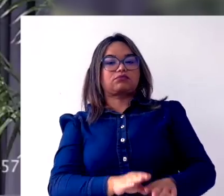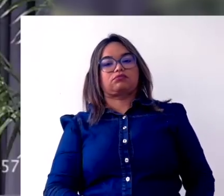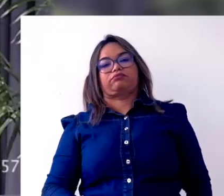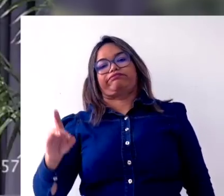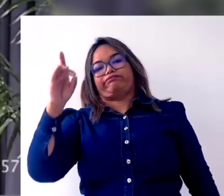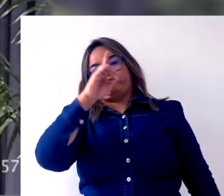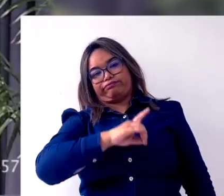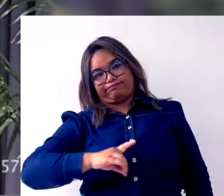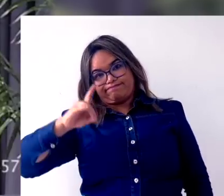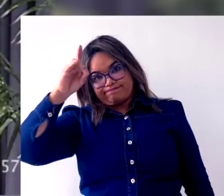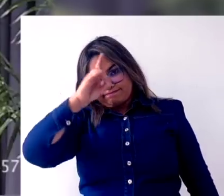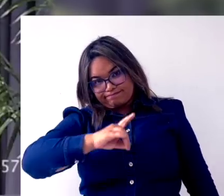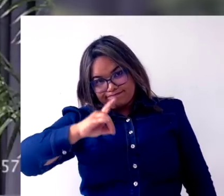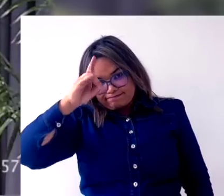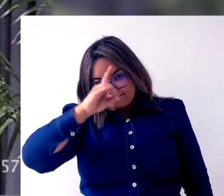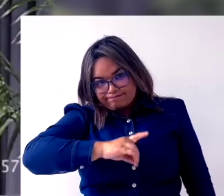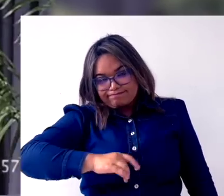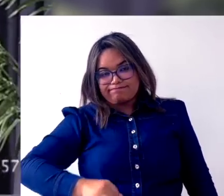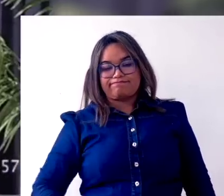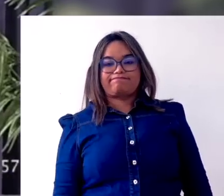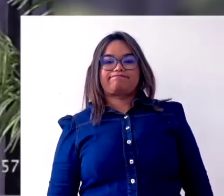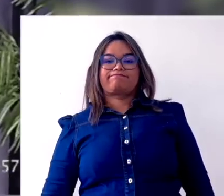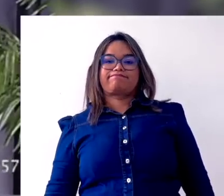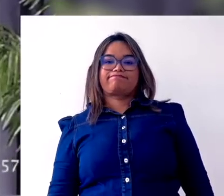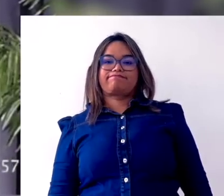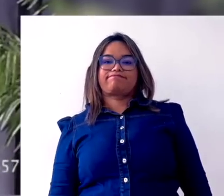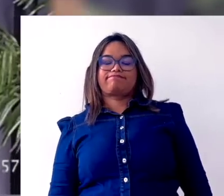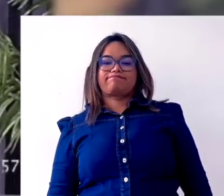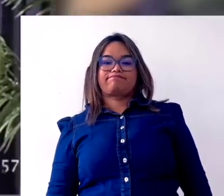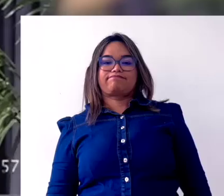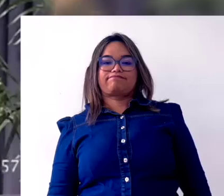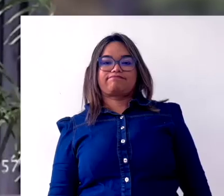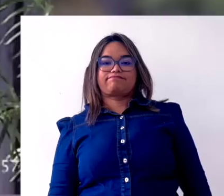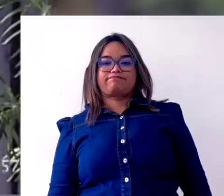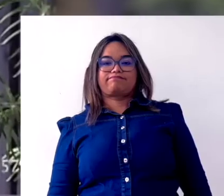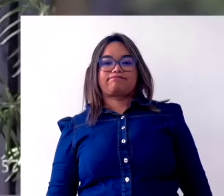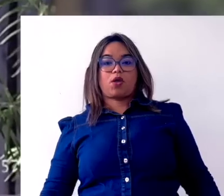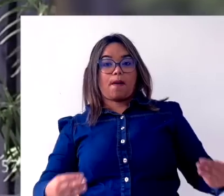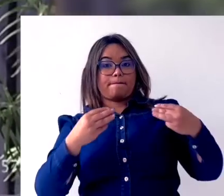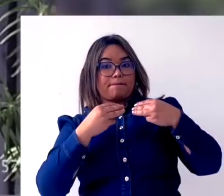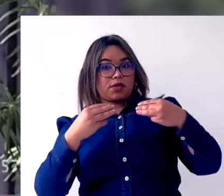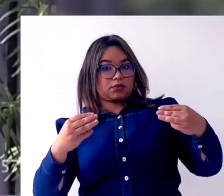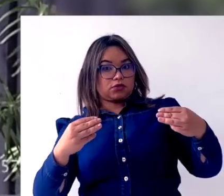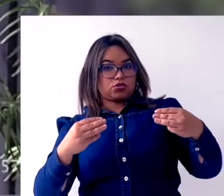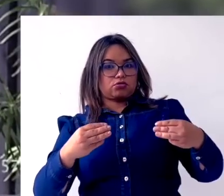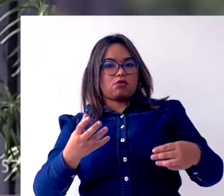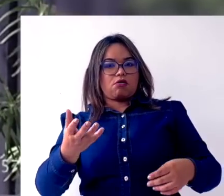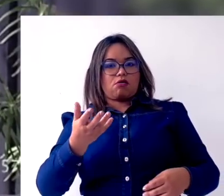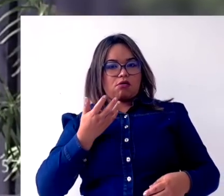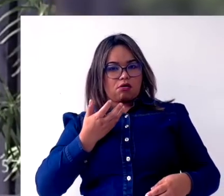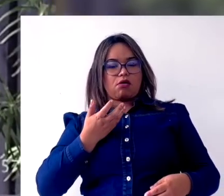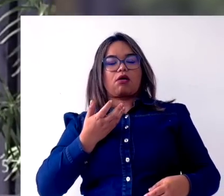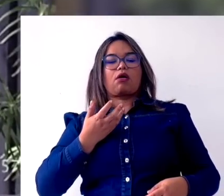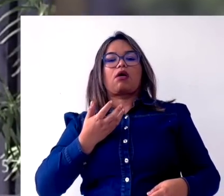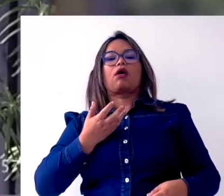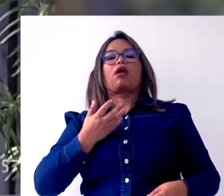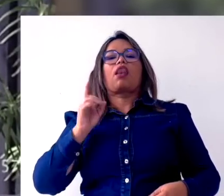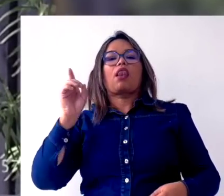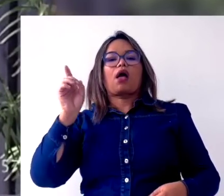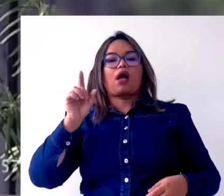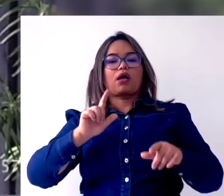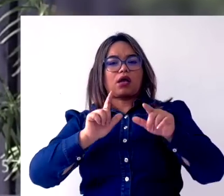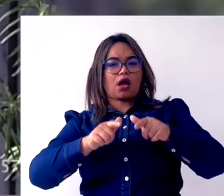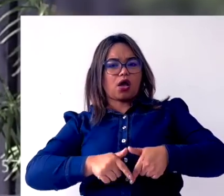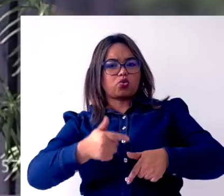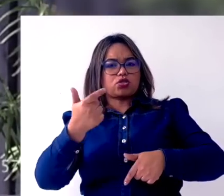No domingo. E o ministro do Interior quer introduzir o domingo como segundo dia de descanso. Isso é